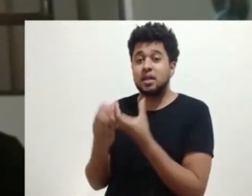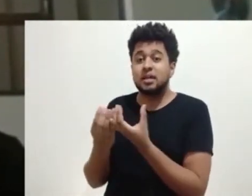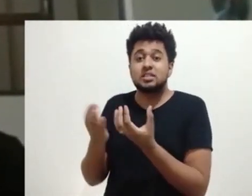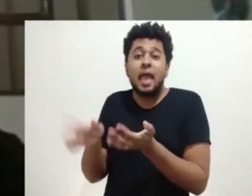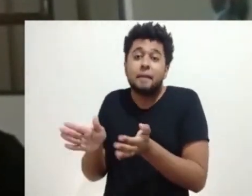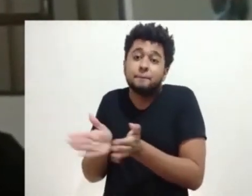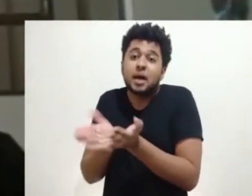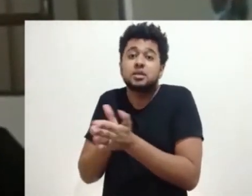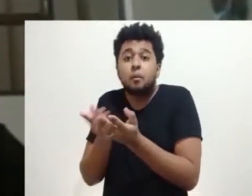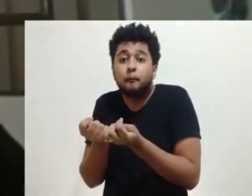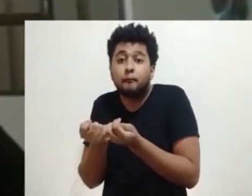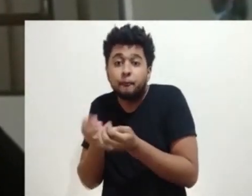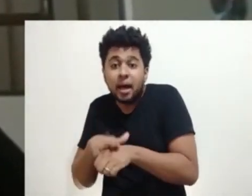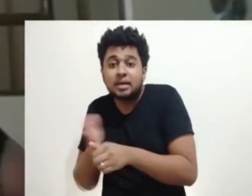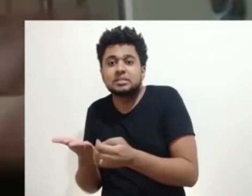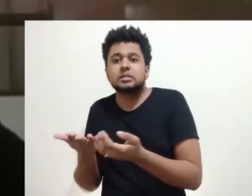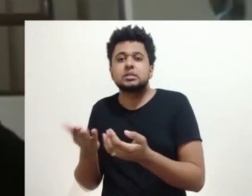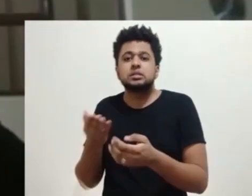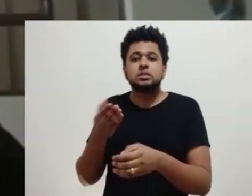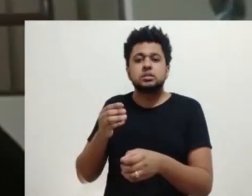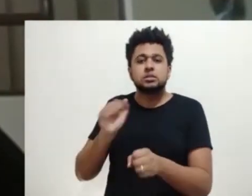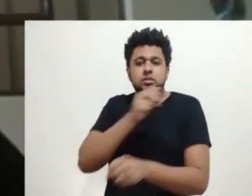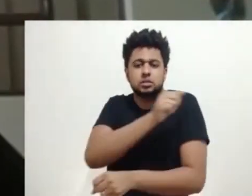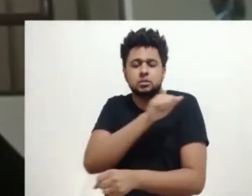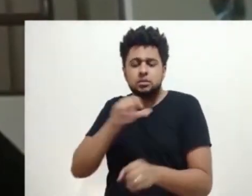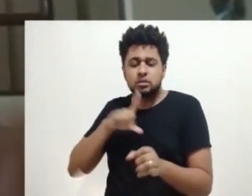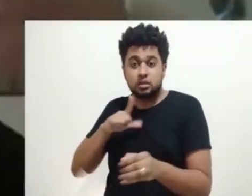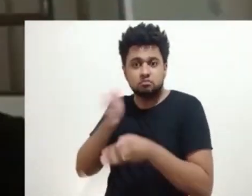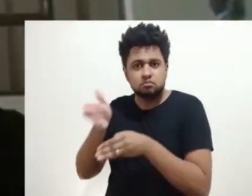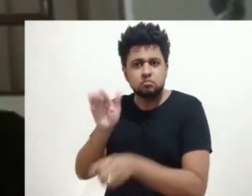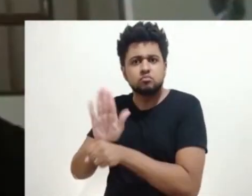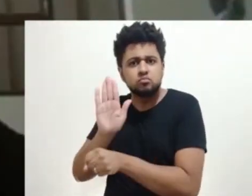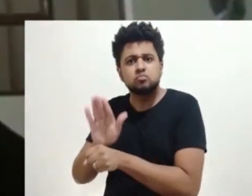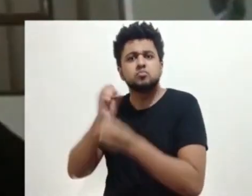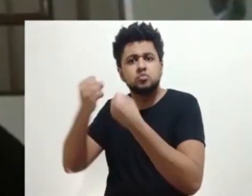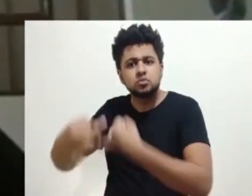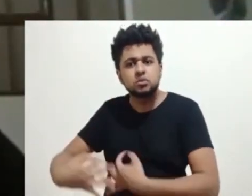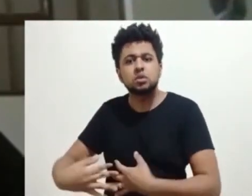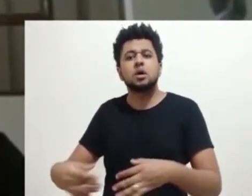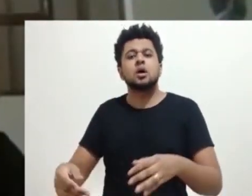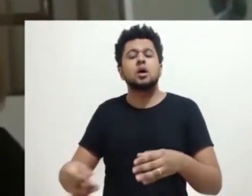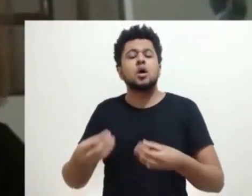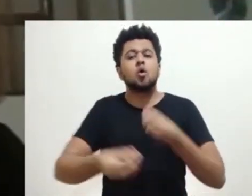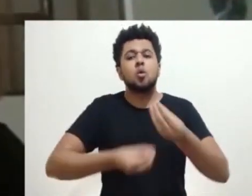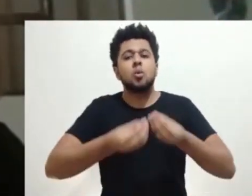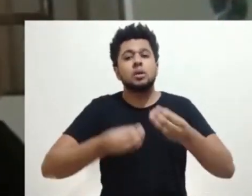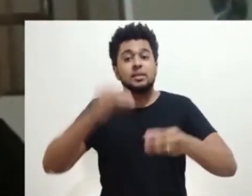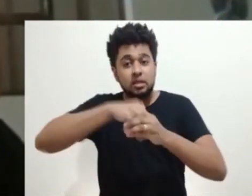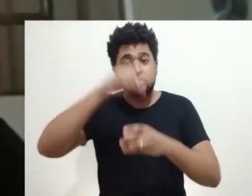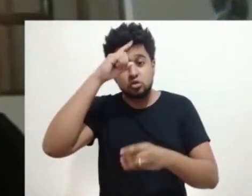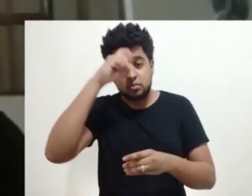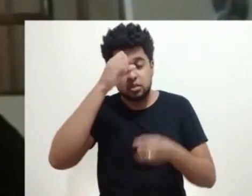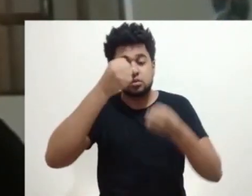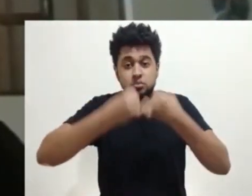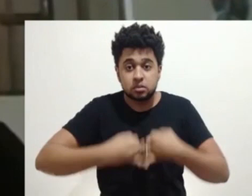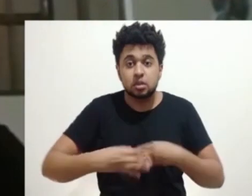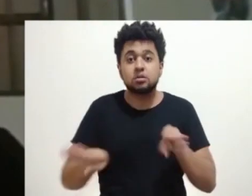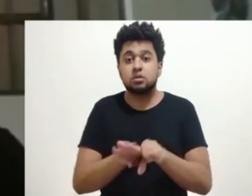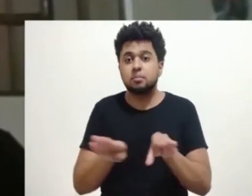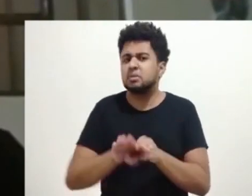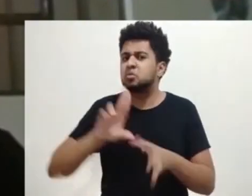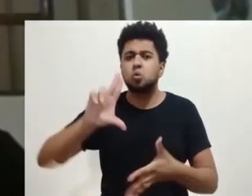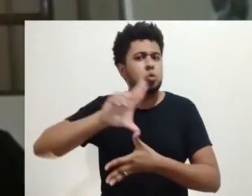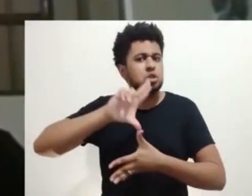tem diversa informação de qualidade, protocolo dentro do hospital, Então, a Unila tem